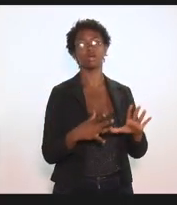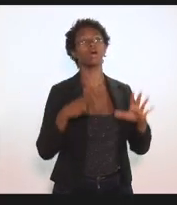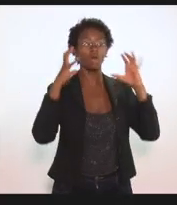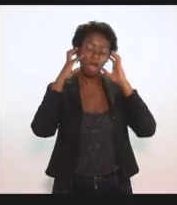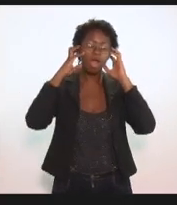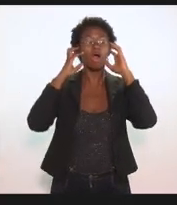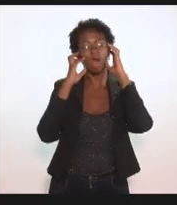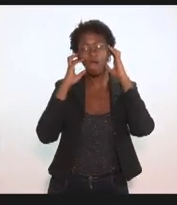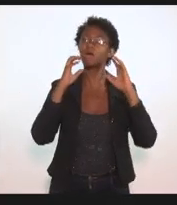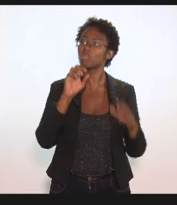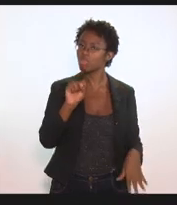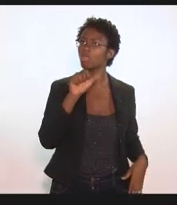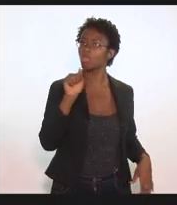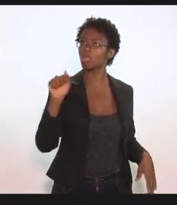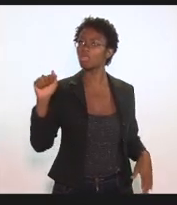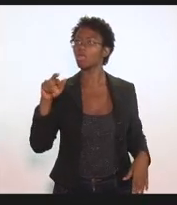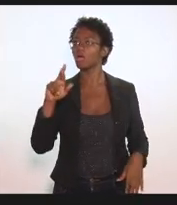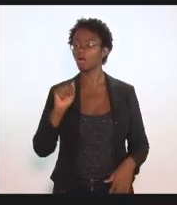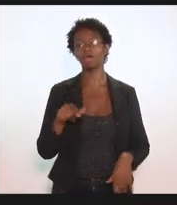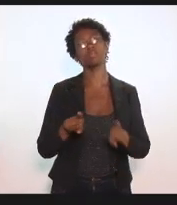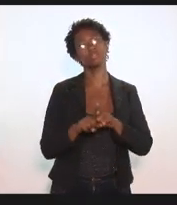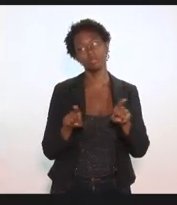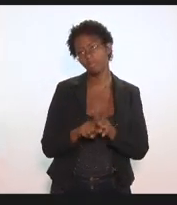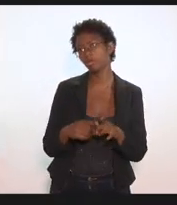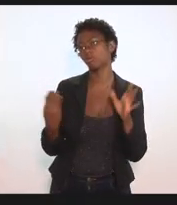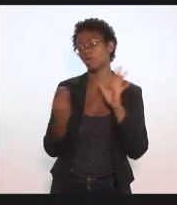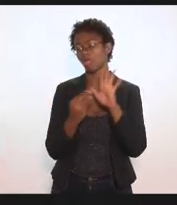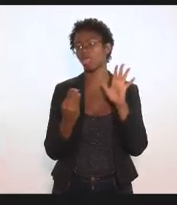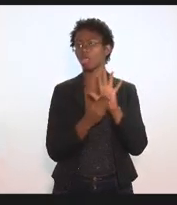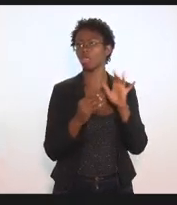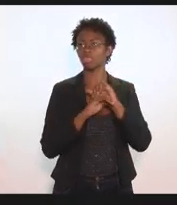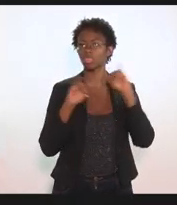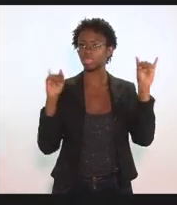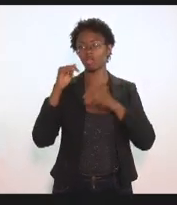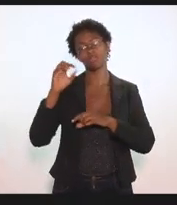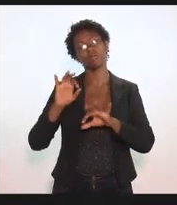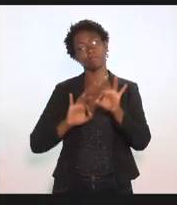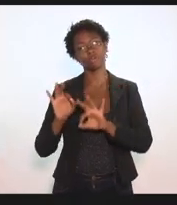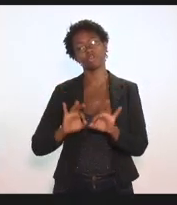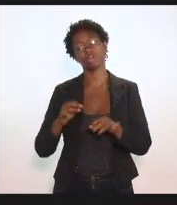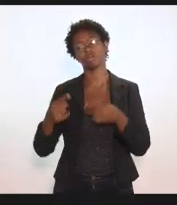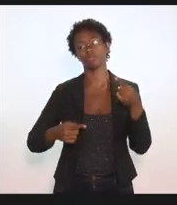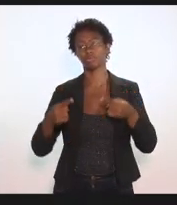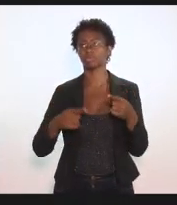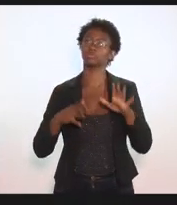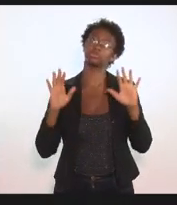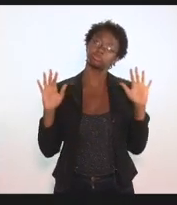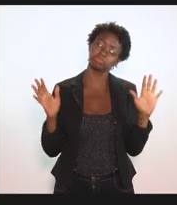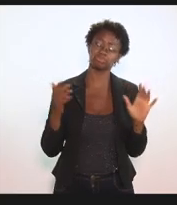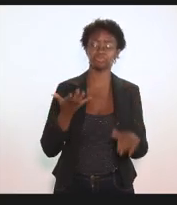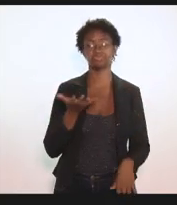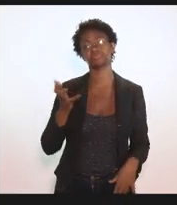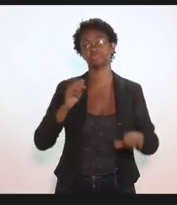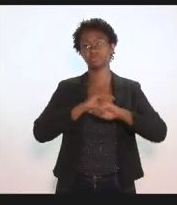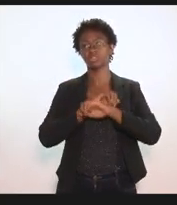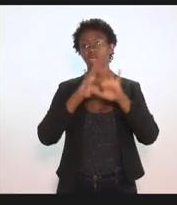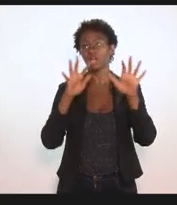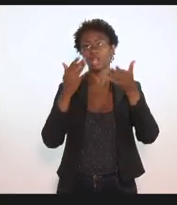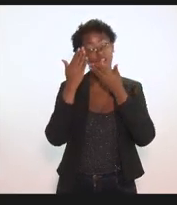colocar as nossas convicções e também os nossos projetos políticos. Então, só queria deixar isso claro e agradecer